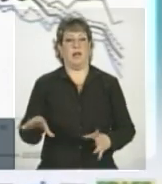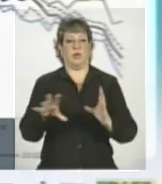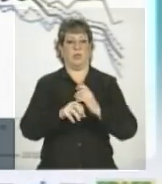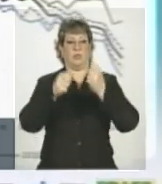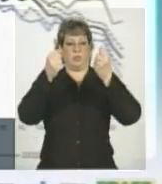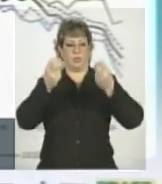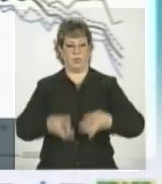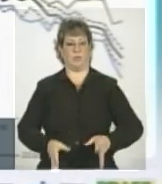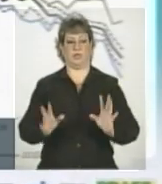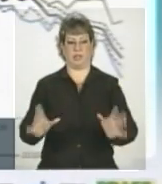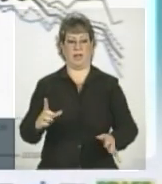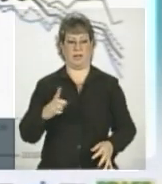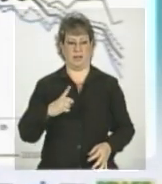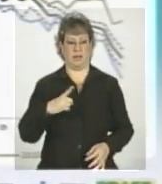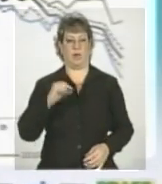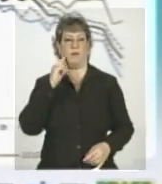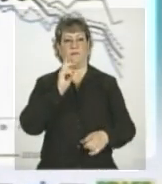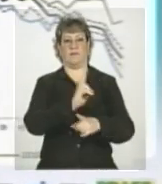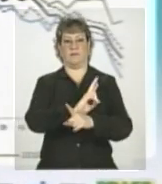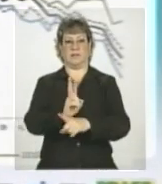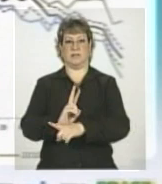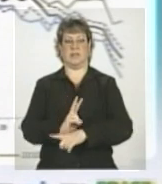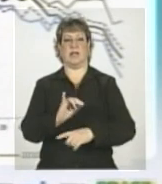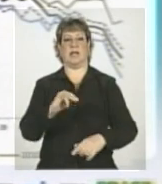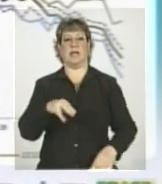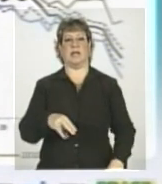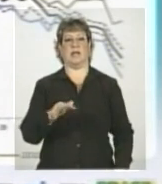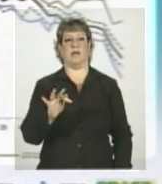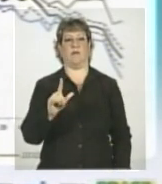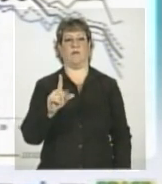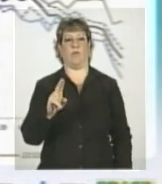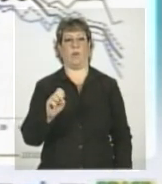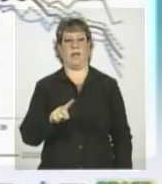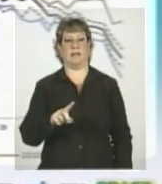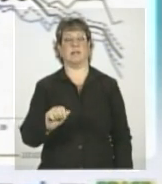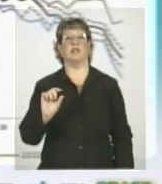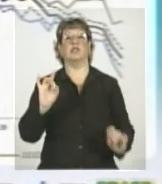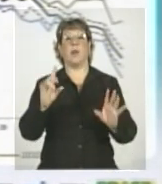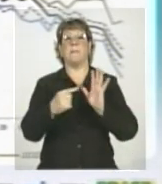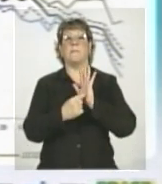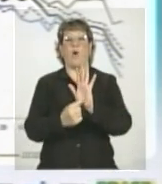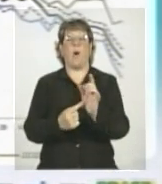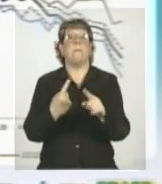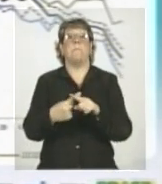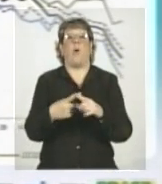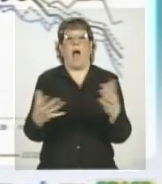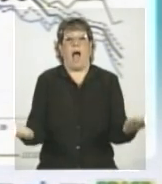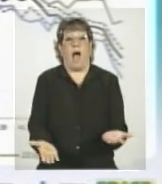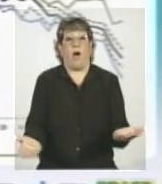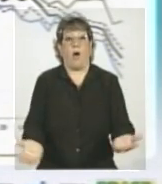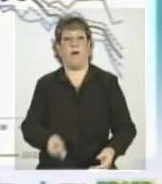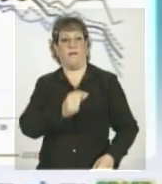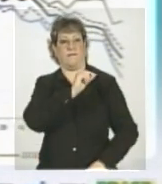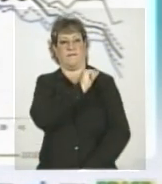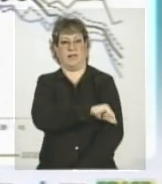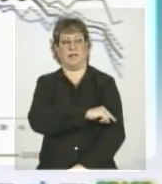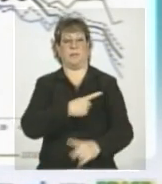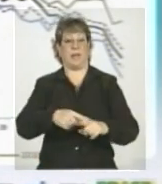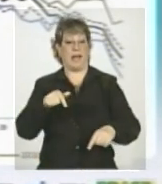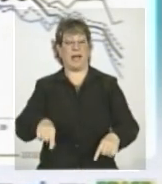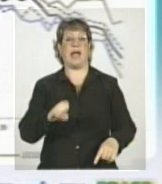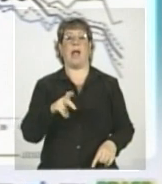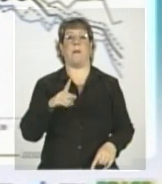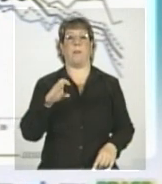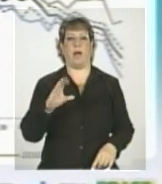dados da vigilância de influenza, só para a gente mostrar de por que é que a gente vacina agora, né? Por que é que essa época do ano.